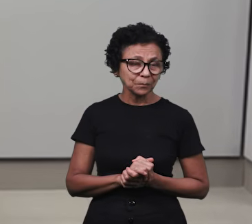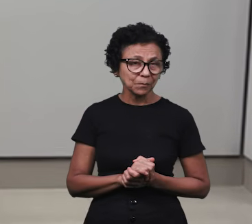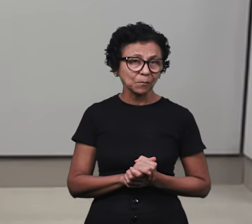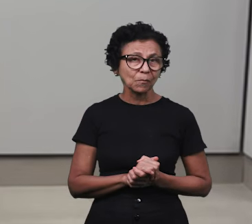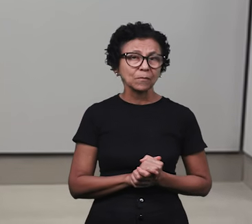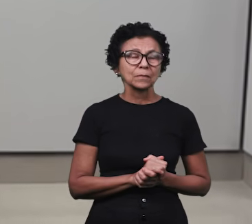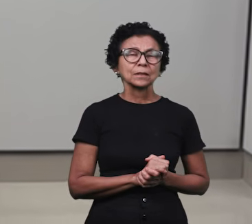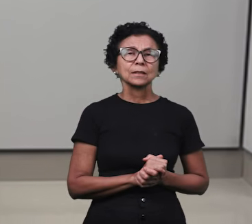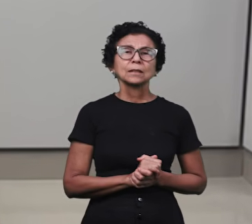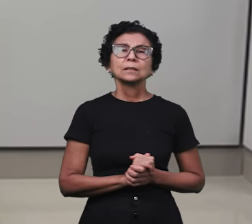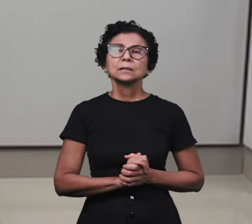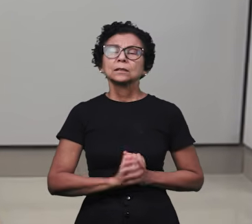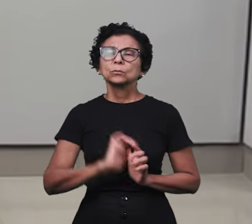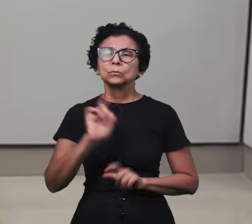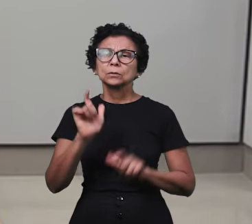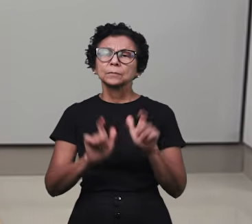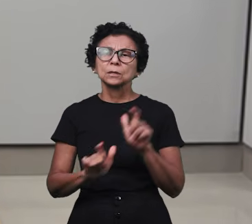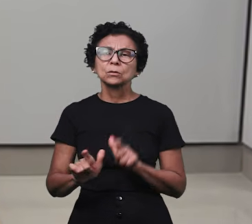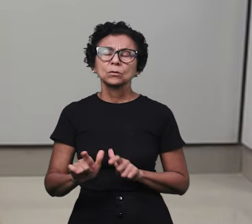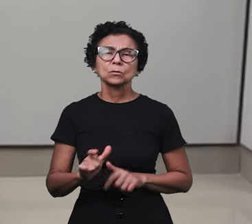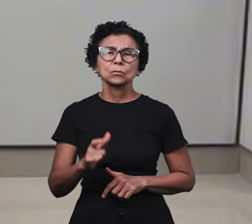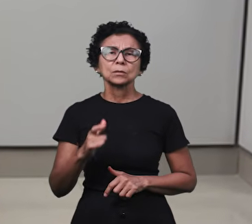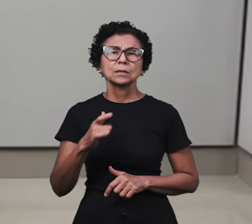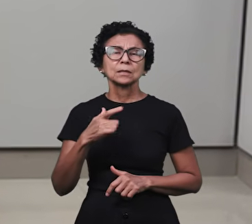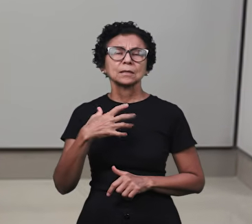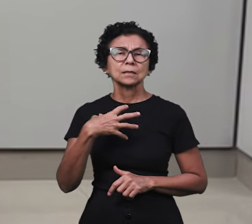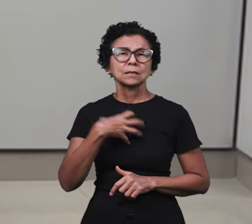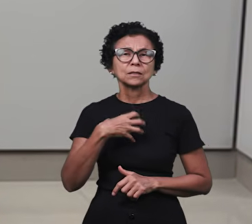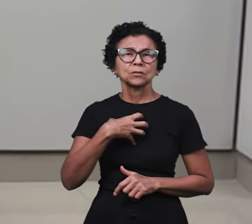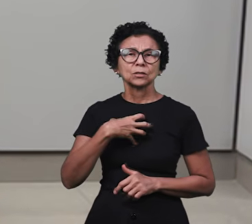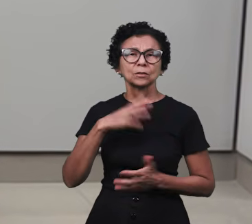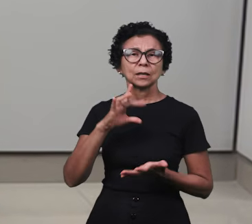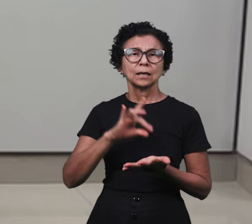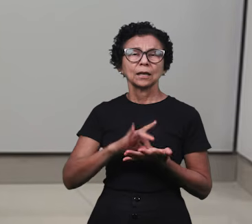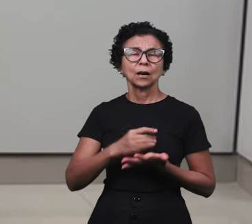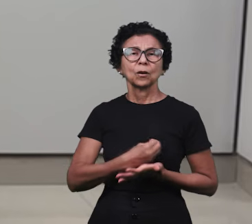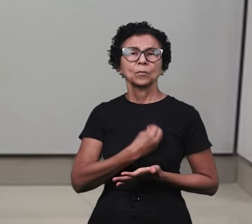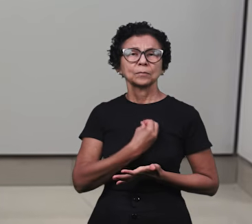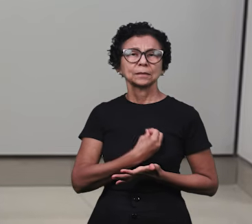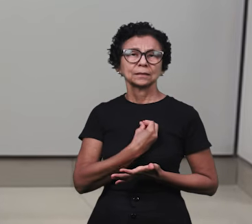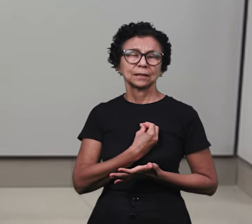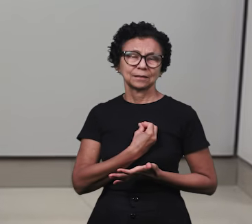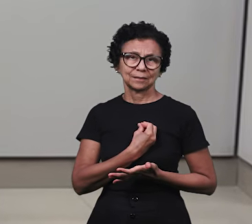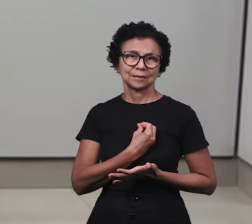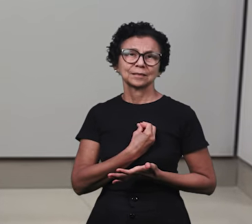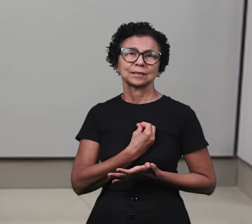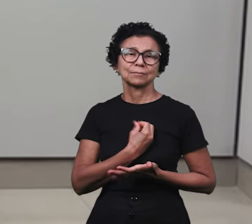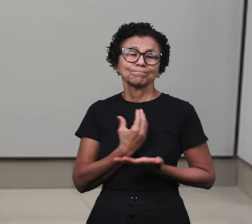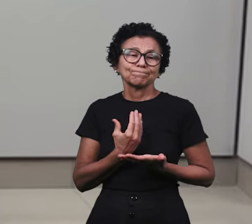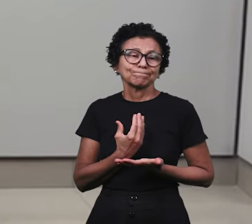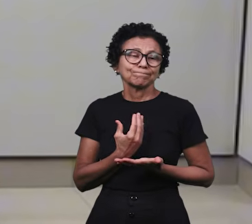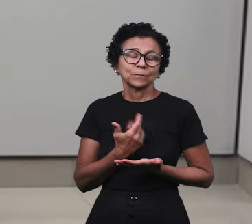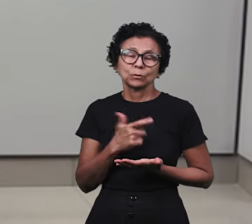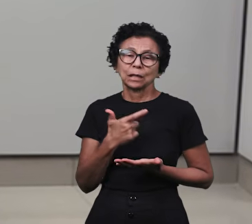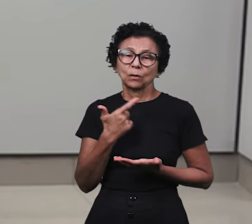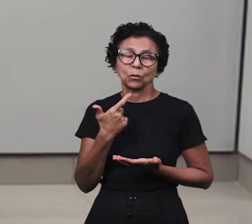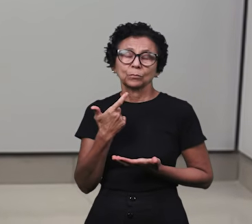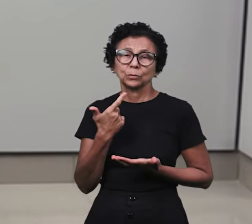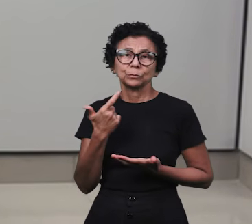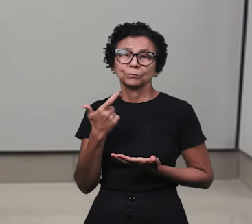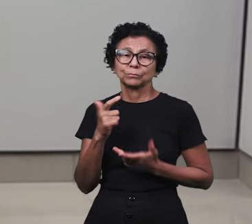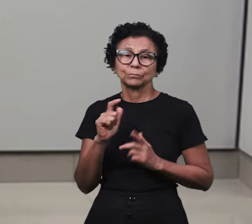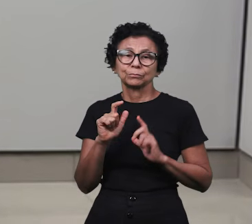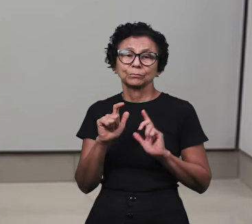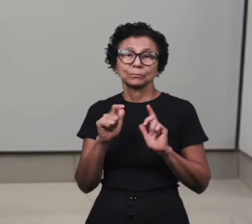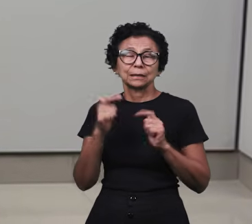muitos deram testemunho que receberam um chamado, sentiram a presença real do Senhor passeando no nosso meio. Não há palavras